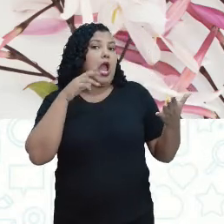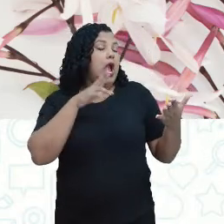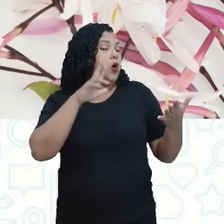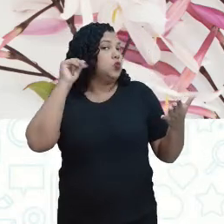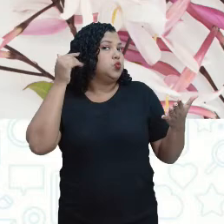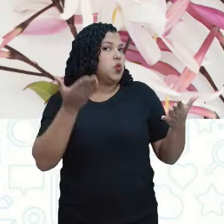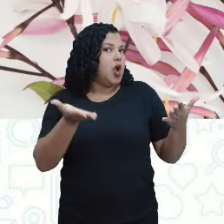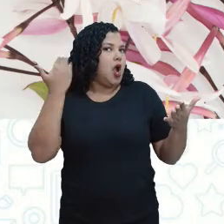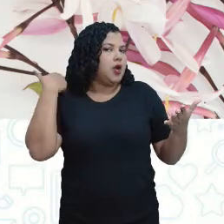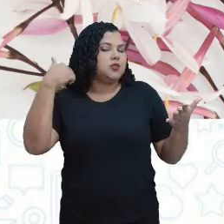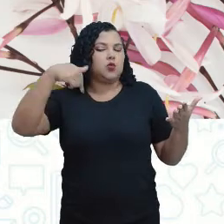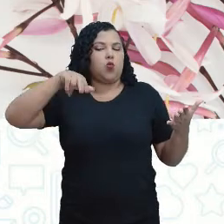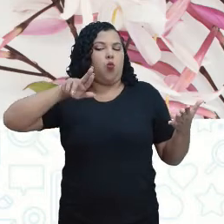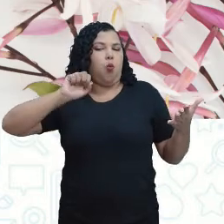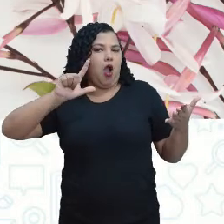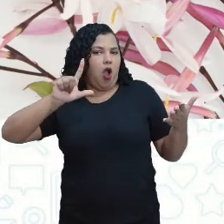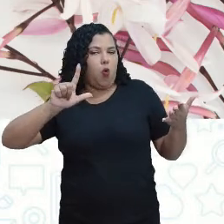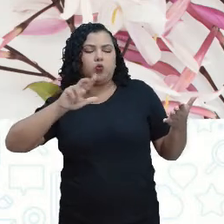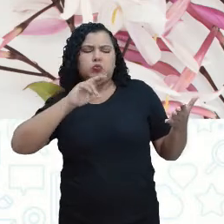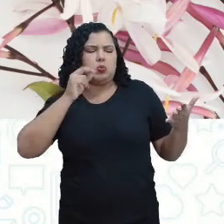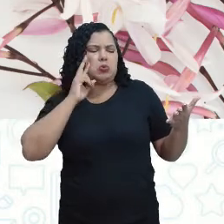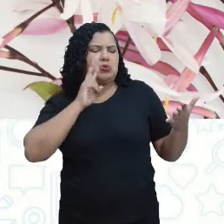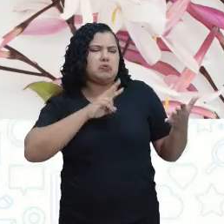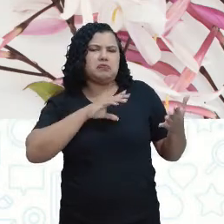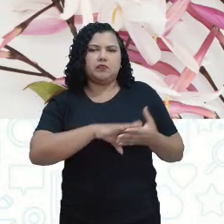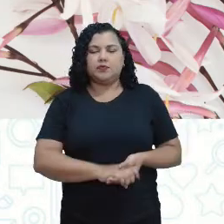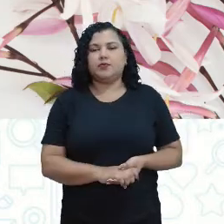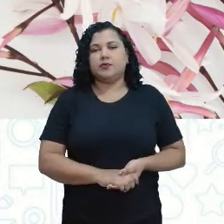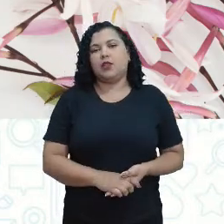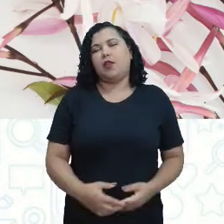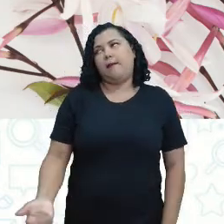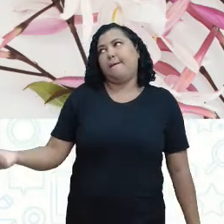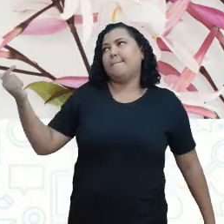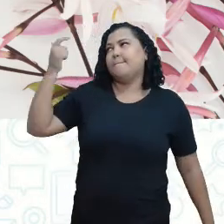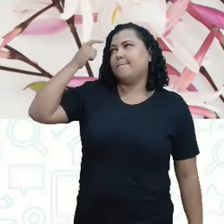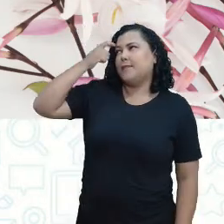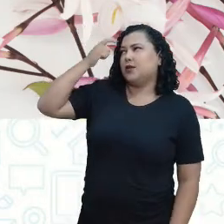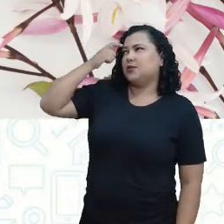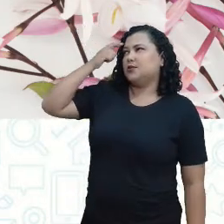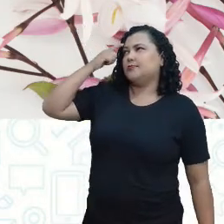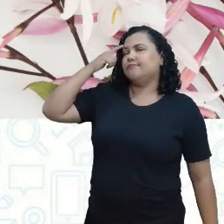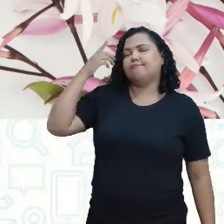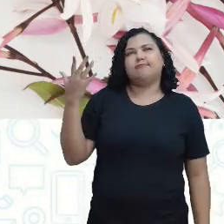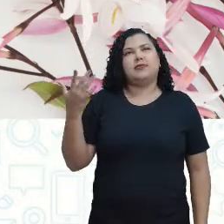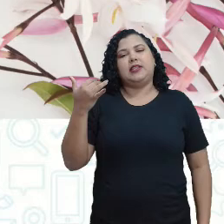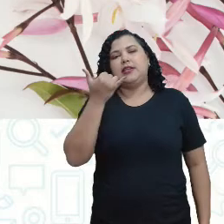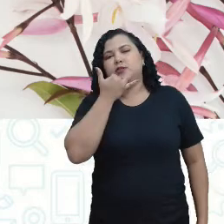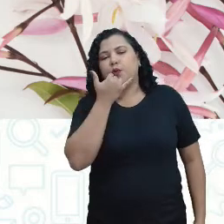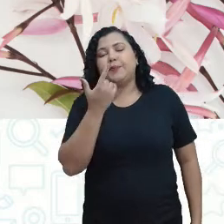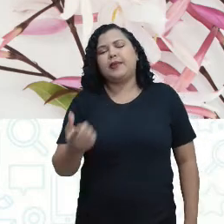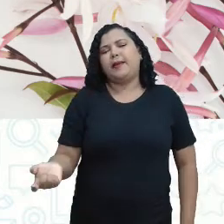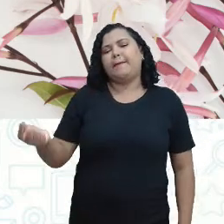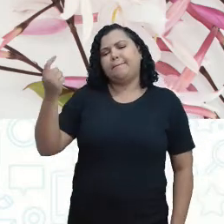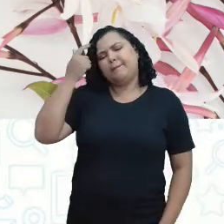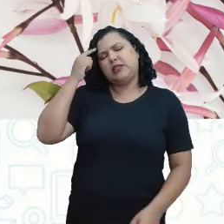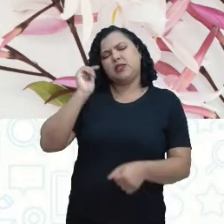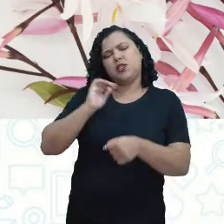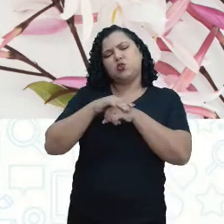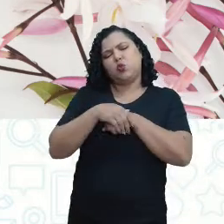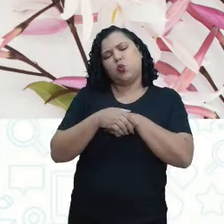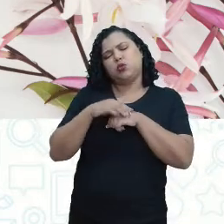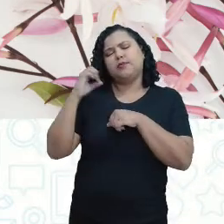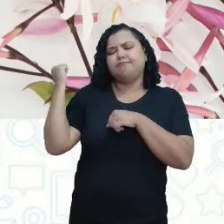ouvido falar nada. Pensei nisso naquela noite Pensei nisso naquela